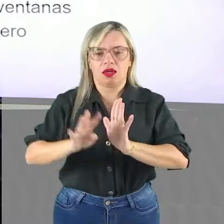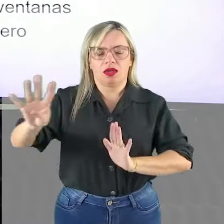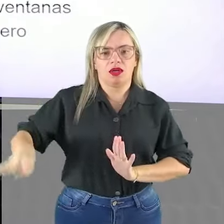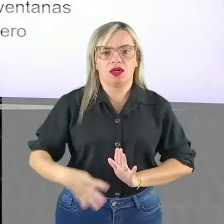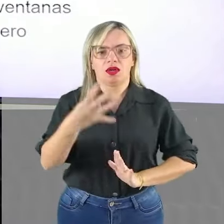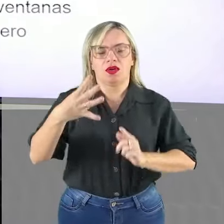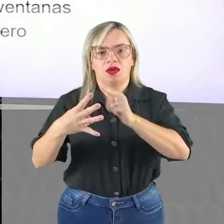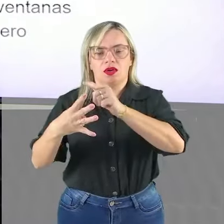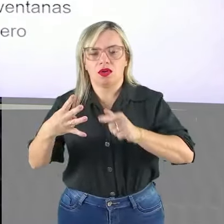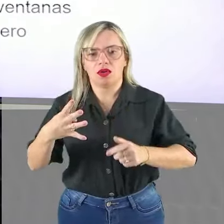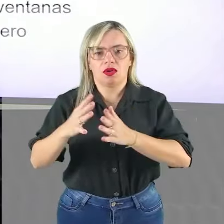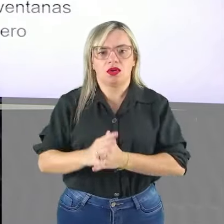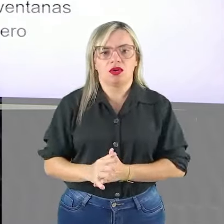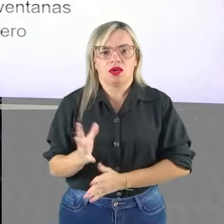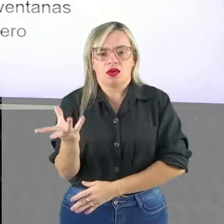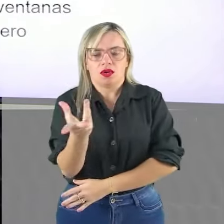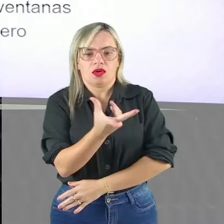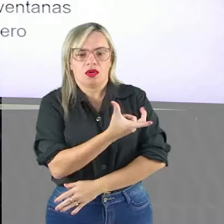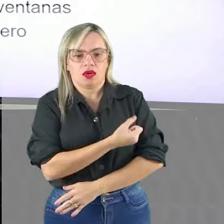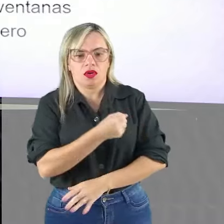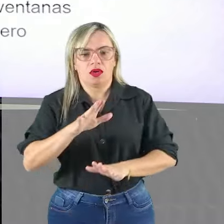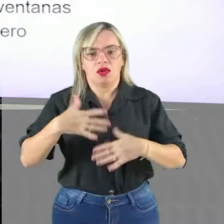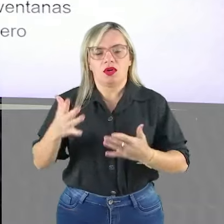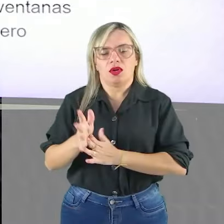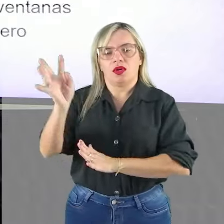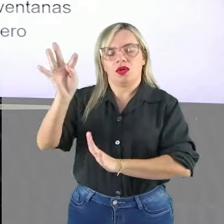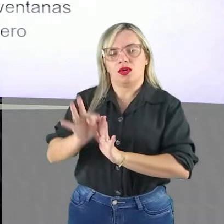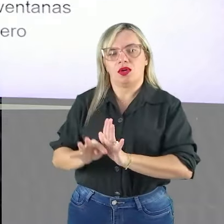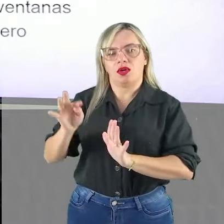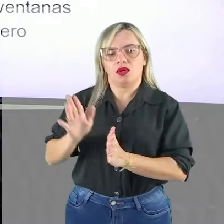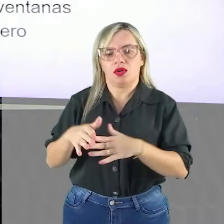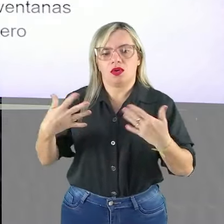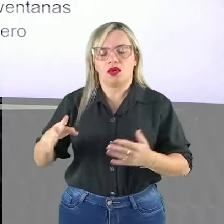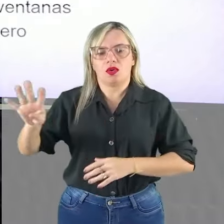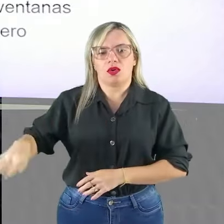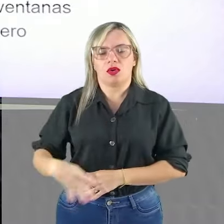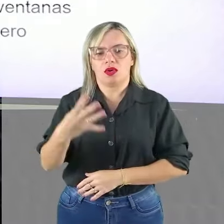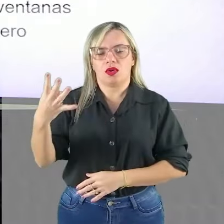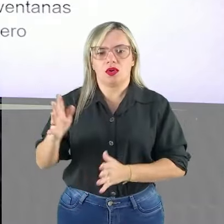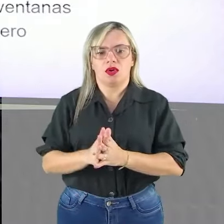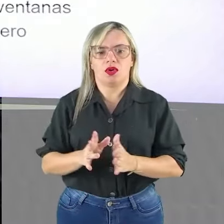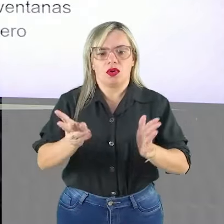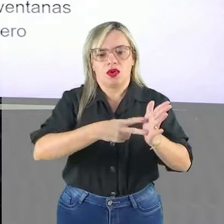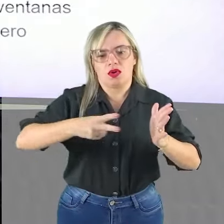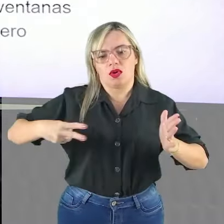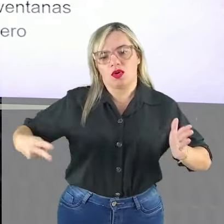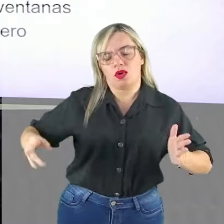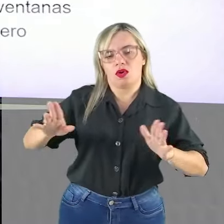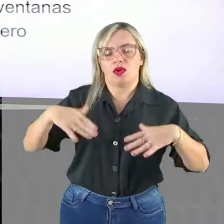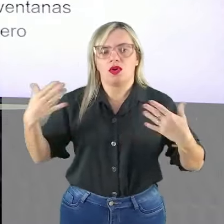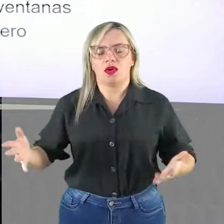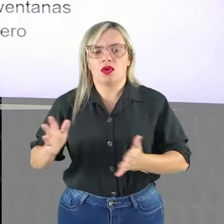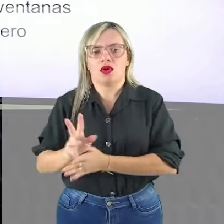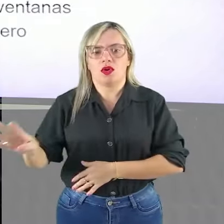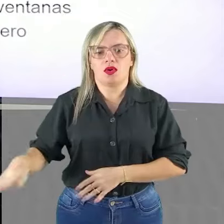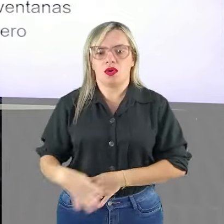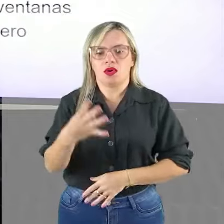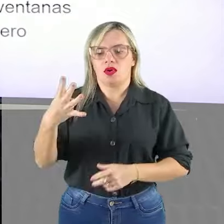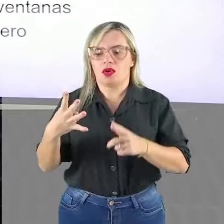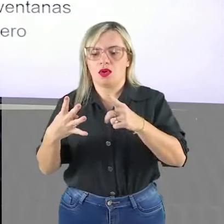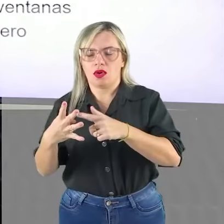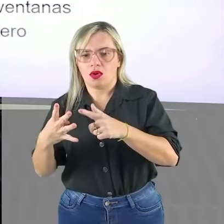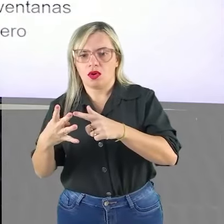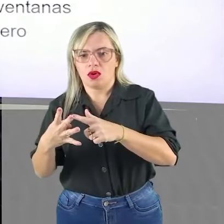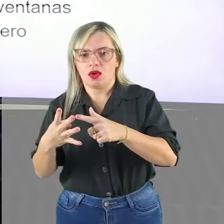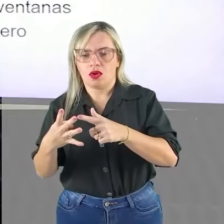dentro das questões dentro dos textos vocês vão encontrar questões que abordam o vocabulário Tá certo questões que abordam isso é